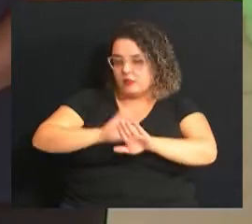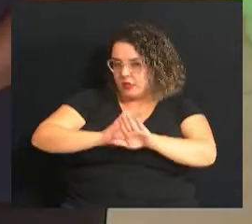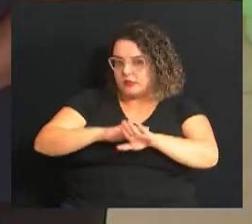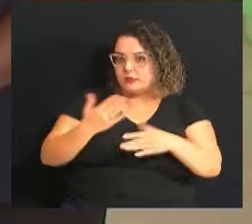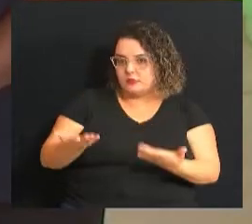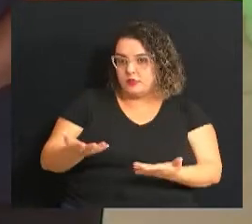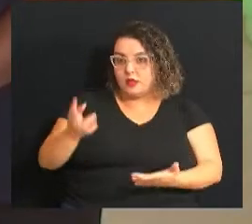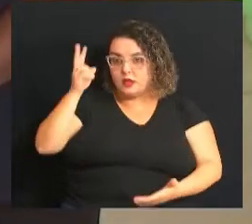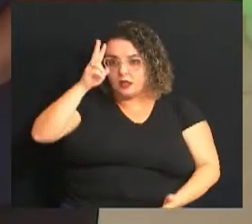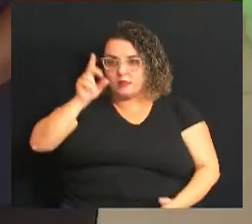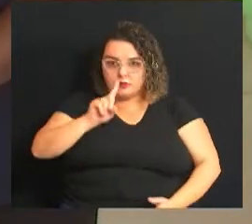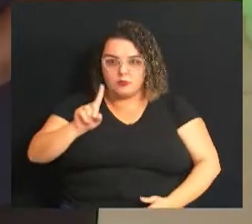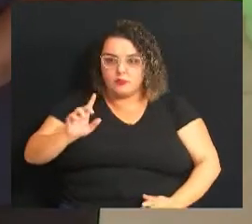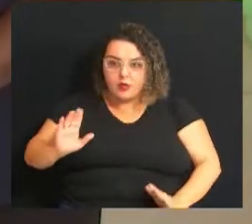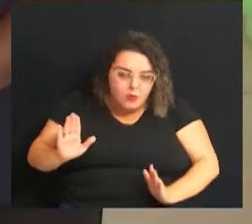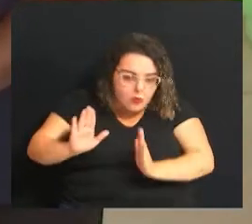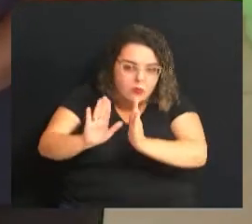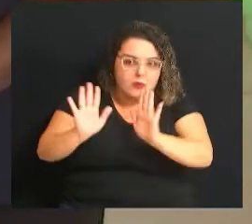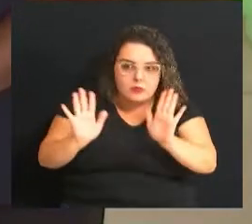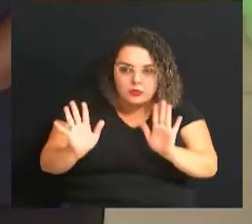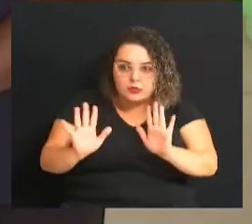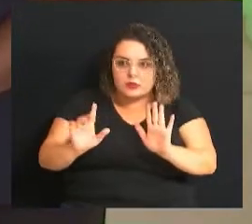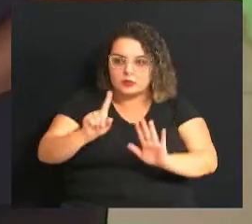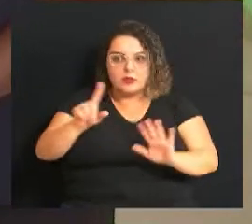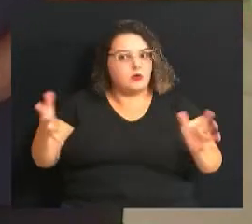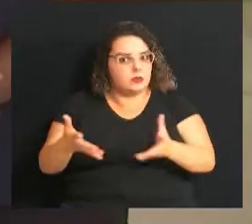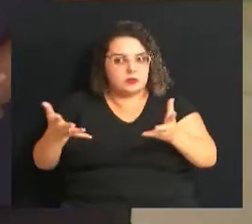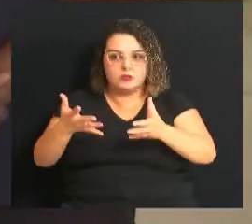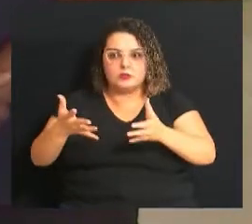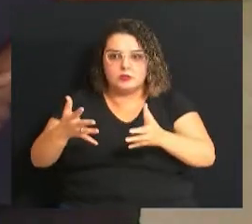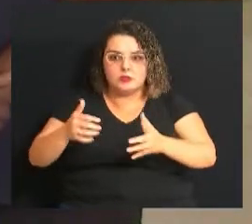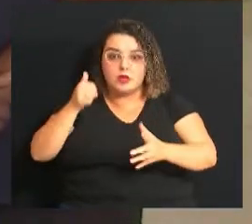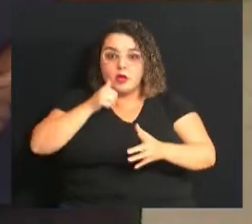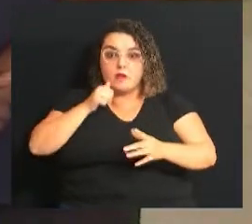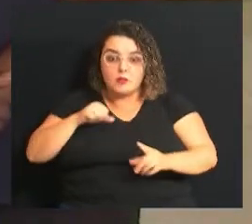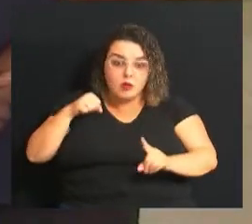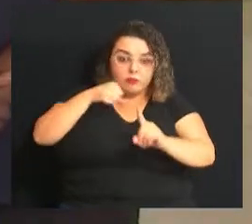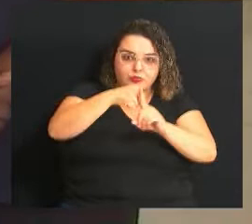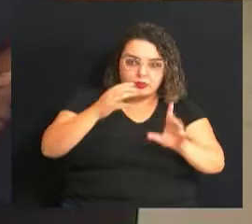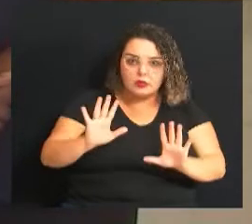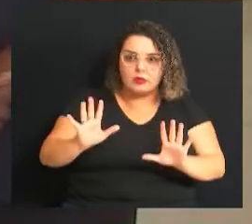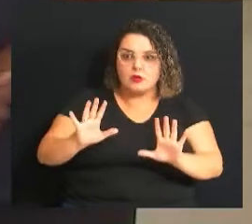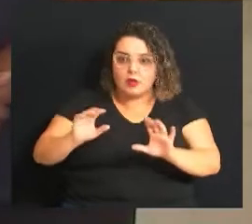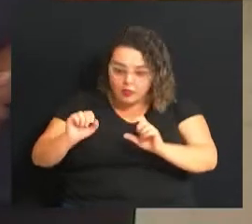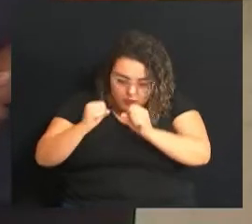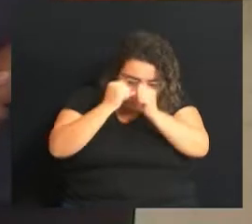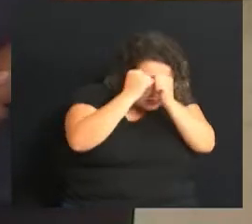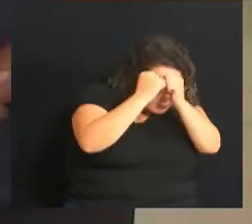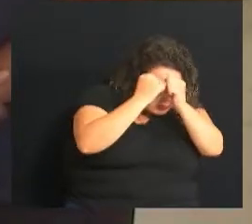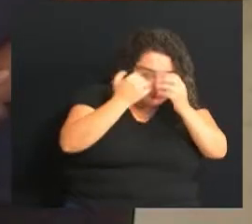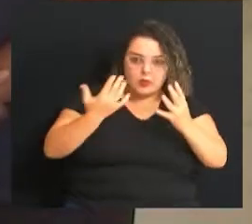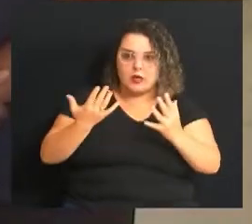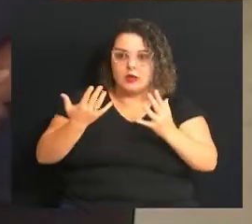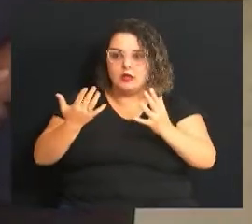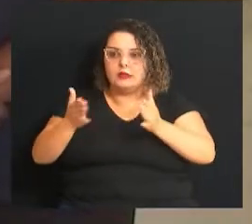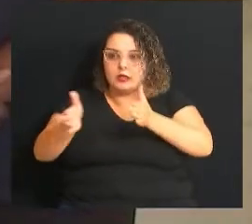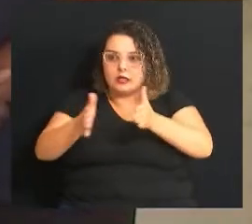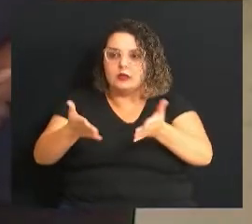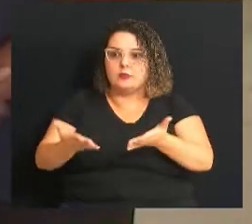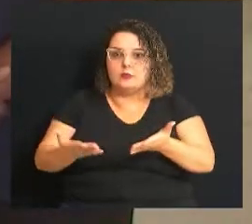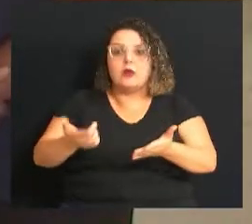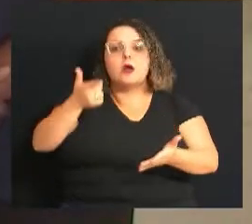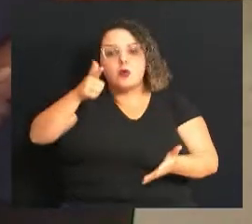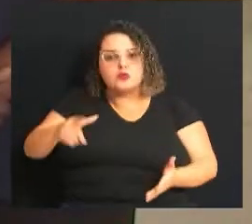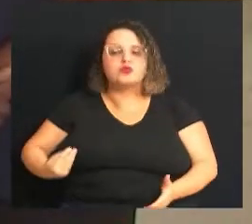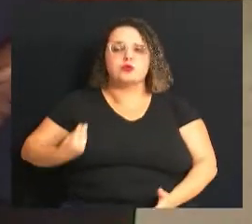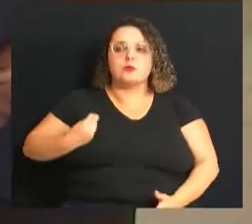é um enfrentamento, né? A gente não estimula que essa mulher enfrente. É uma defesa pessoal paliativa naquele momento. Exatamente.